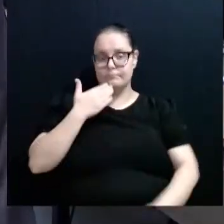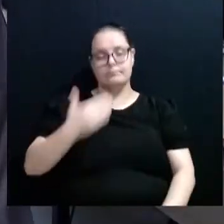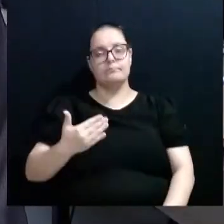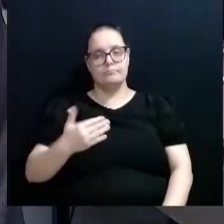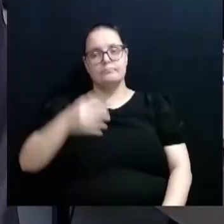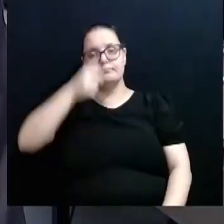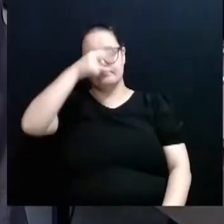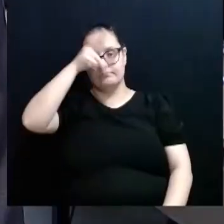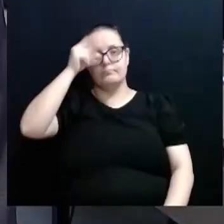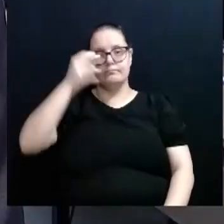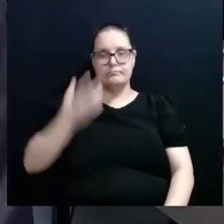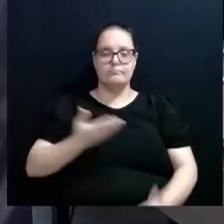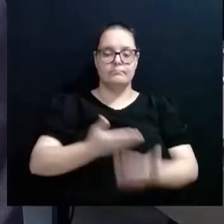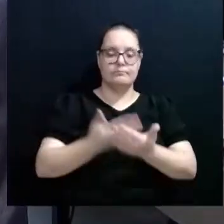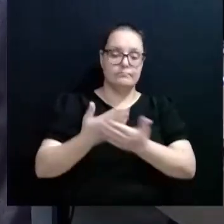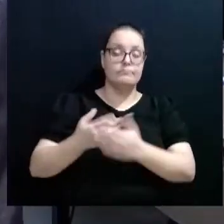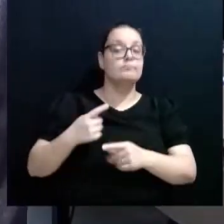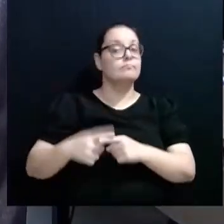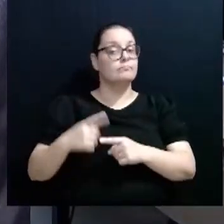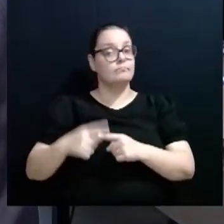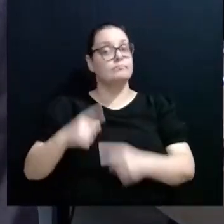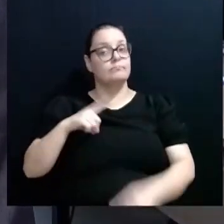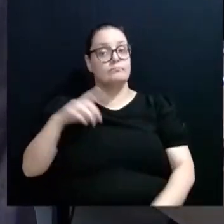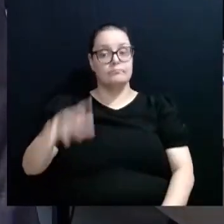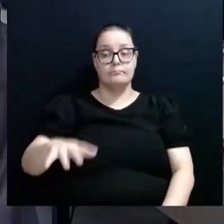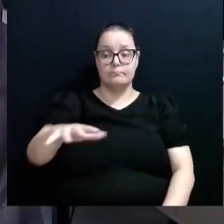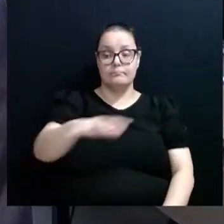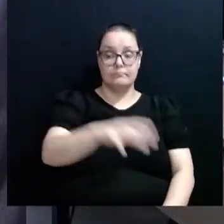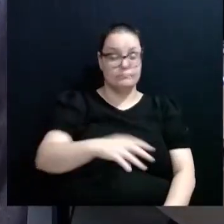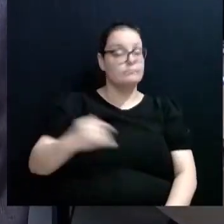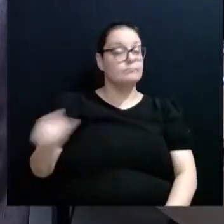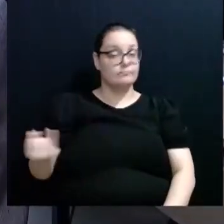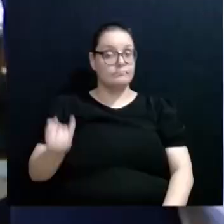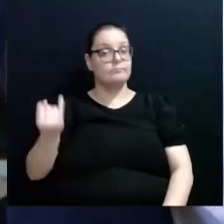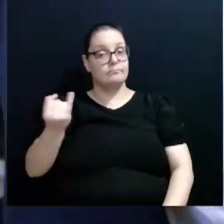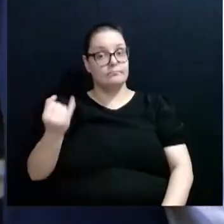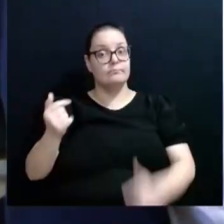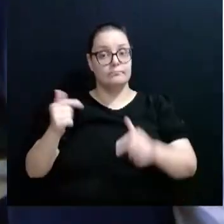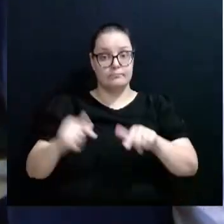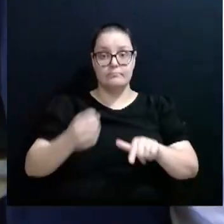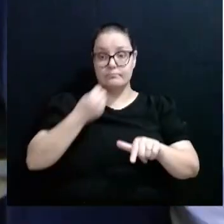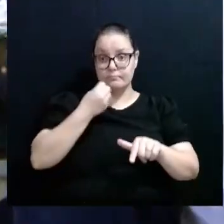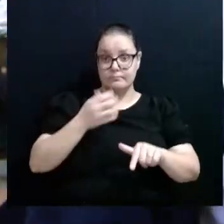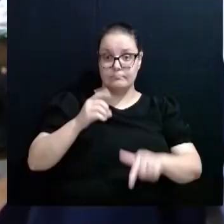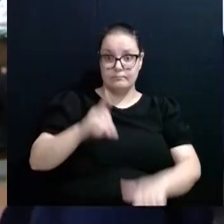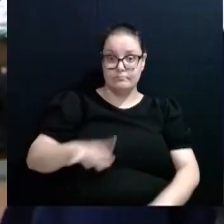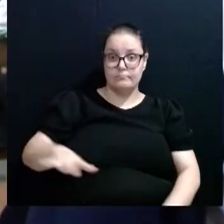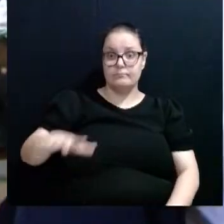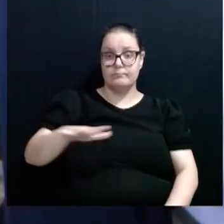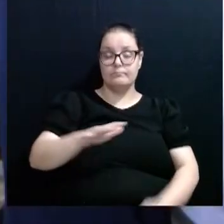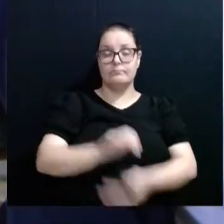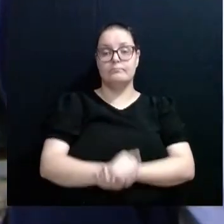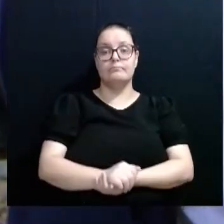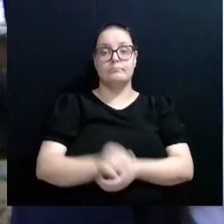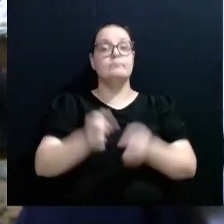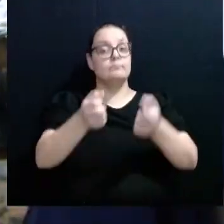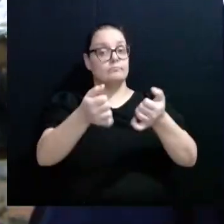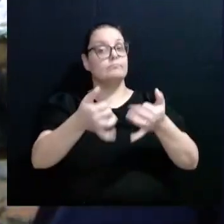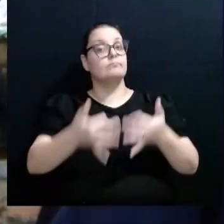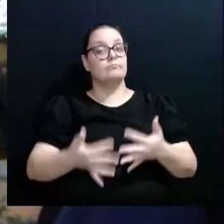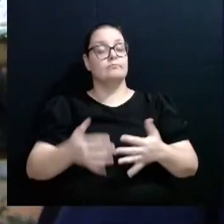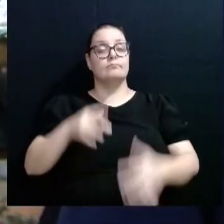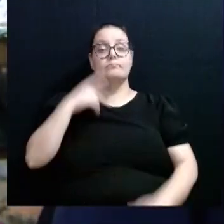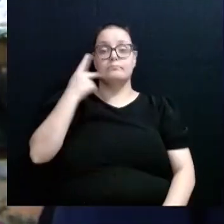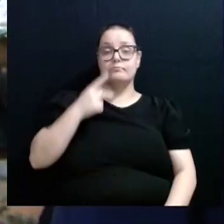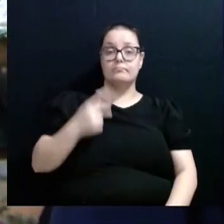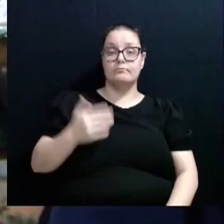estudo, porque nós temos áreas lá que são muito importantes e bem localizadas no distrito. Na justificativa, o parlamentar destaca